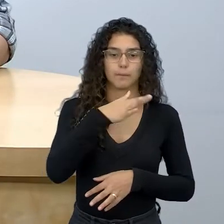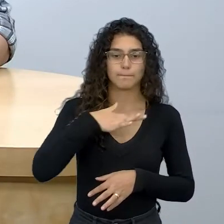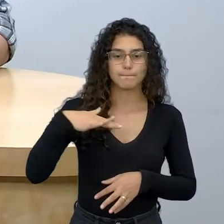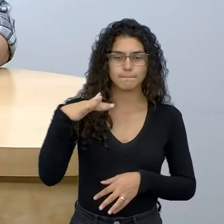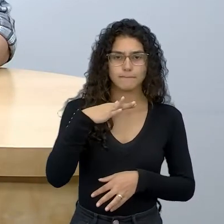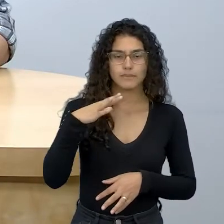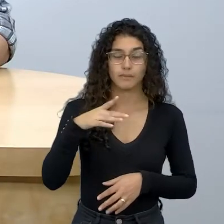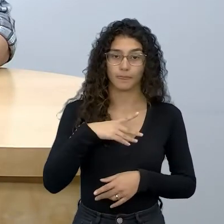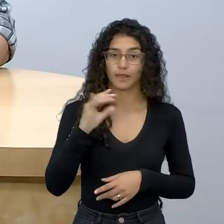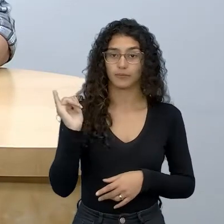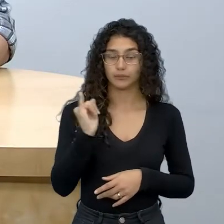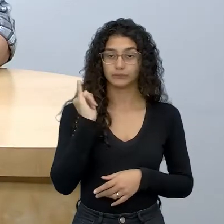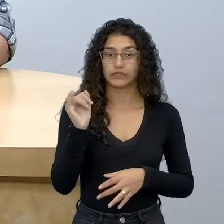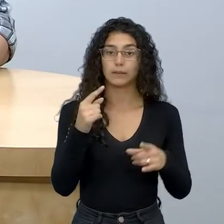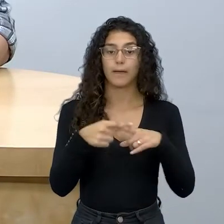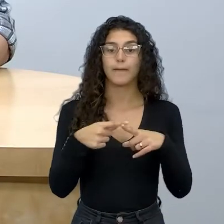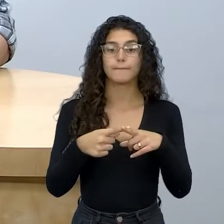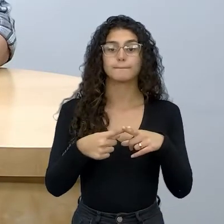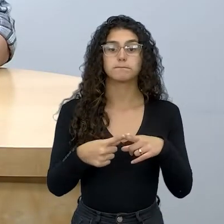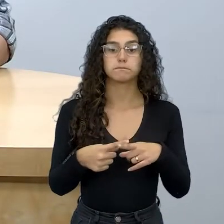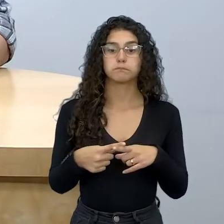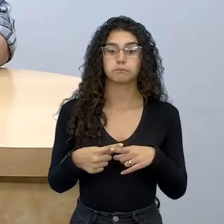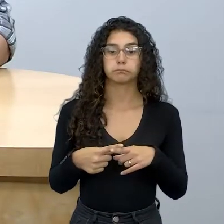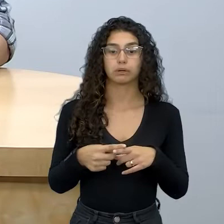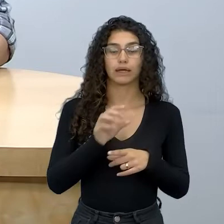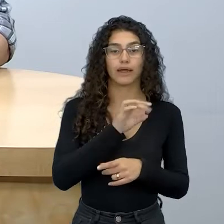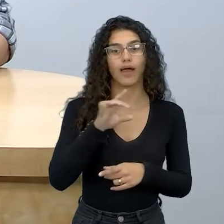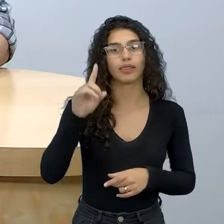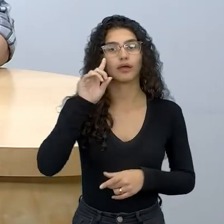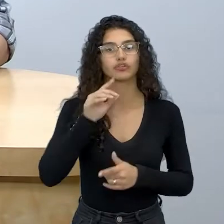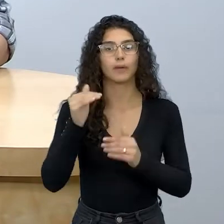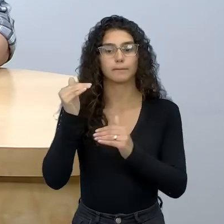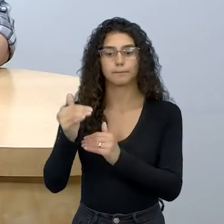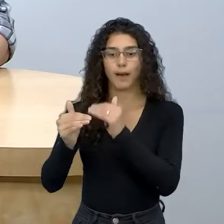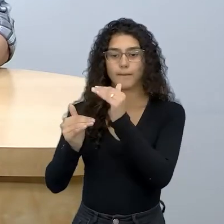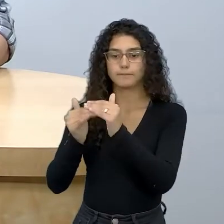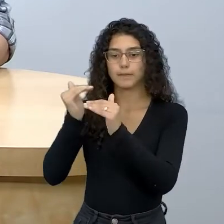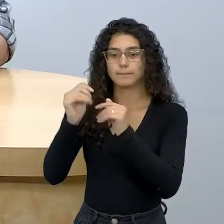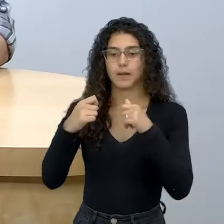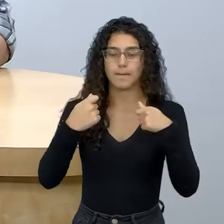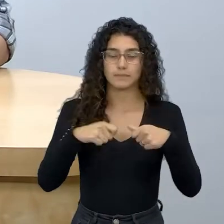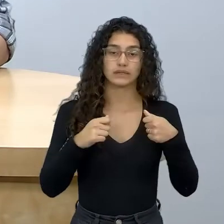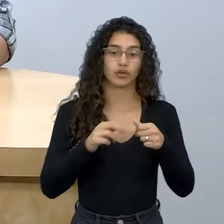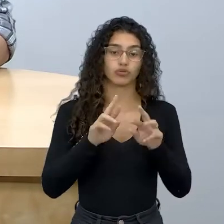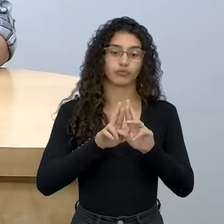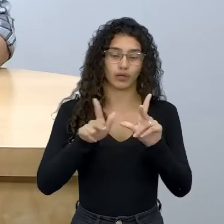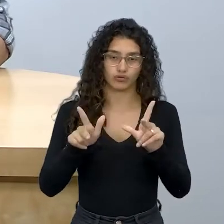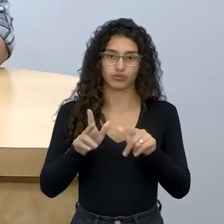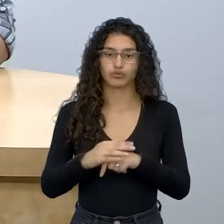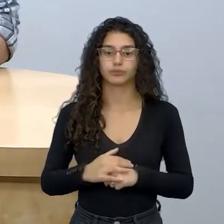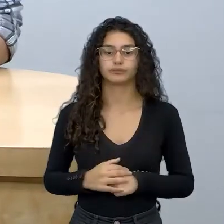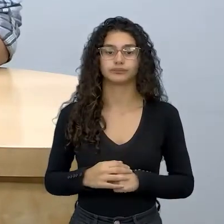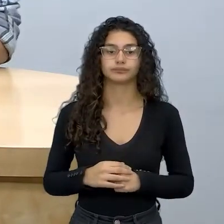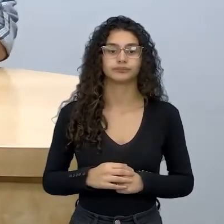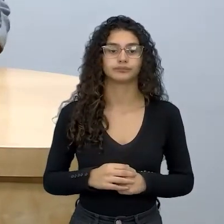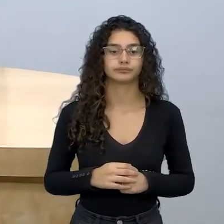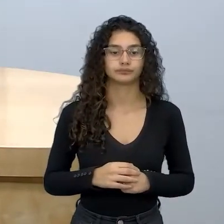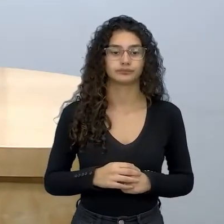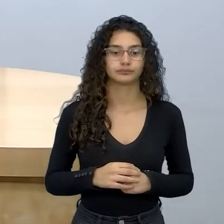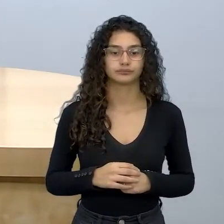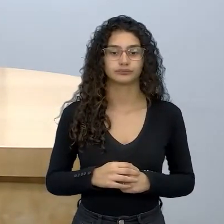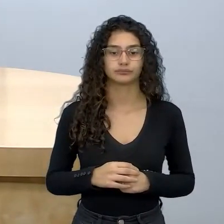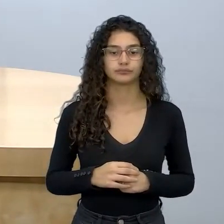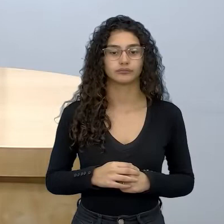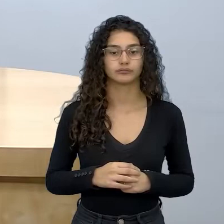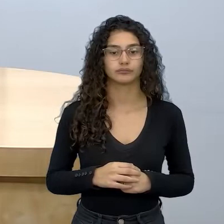espaços coringas, principalmente porque cada dia que passa é uma necessidade que surge, né? Olha só, uma